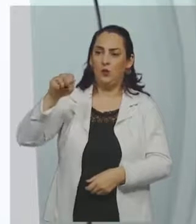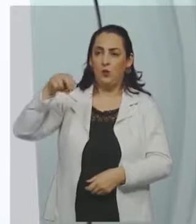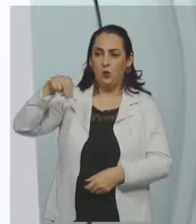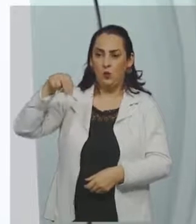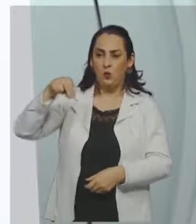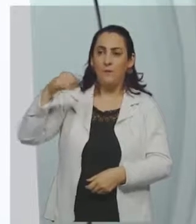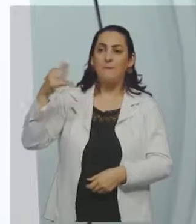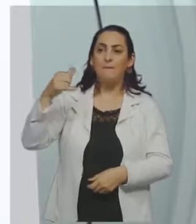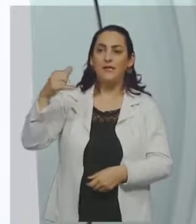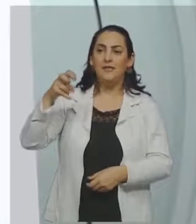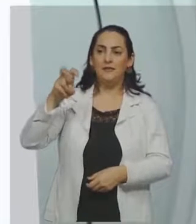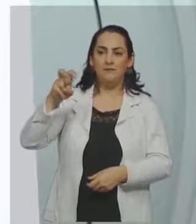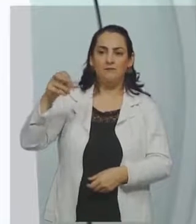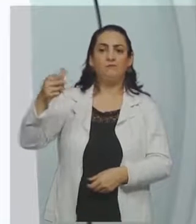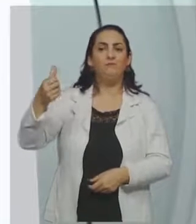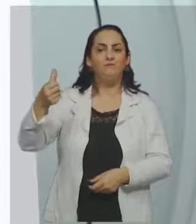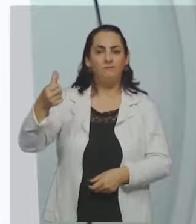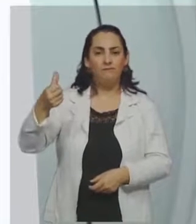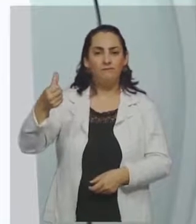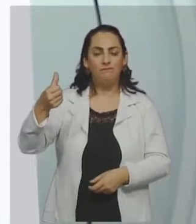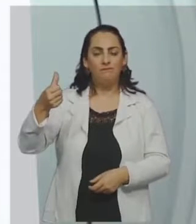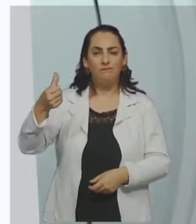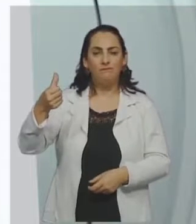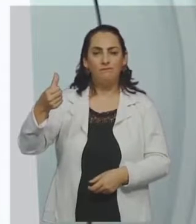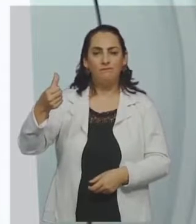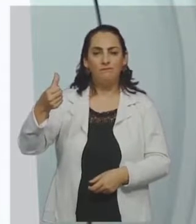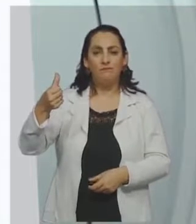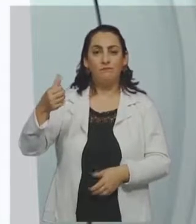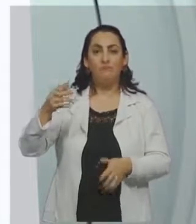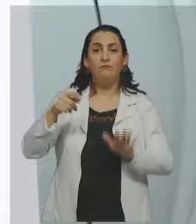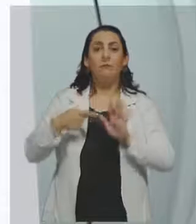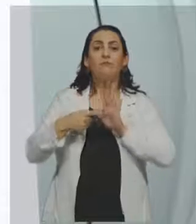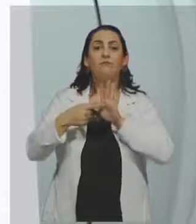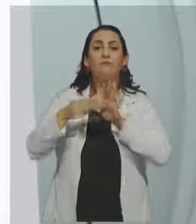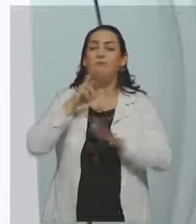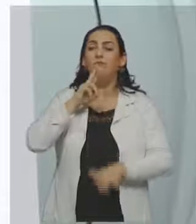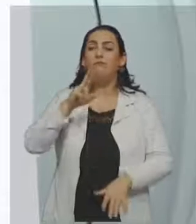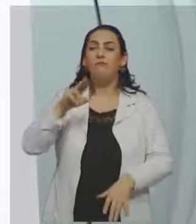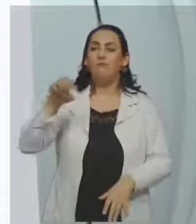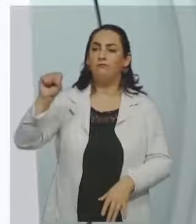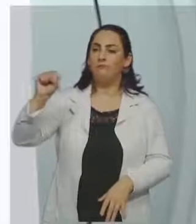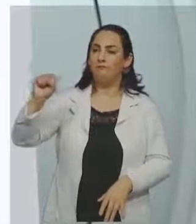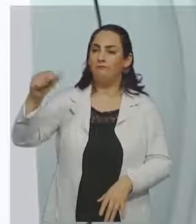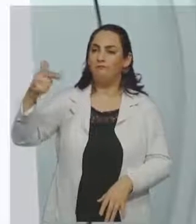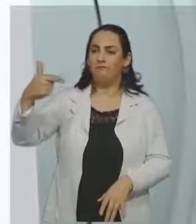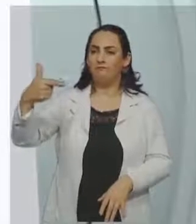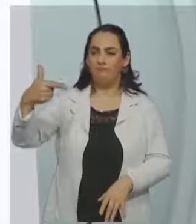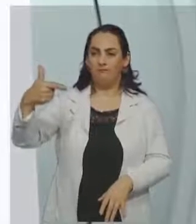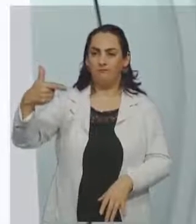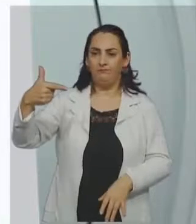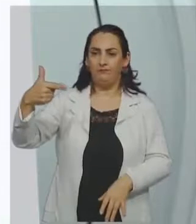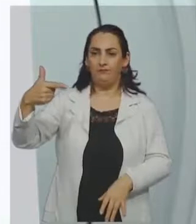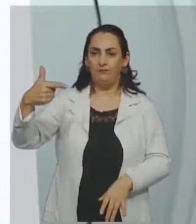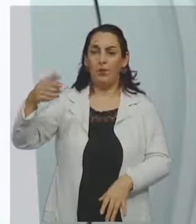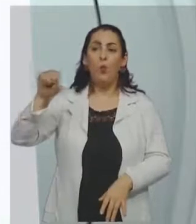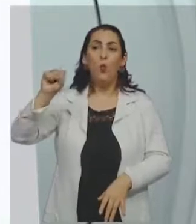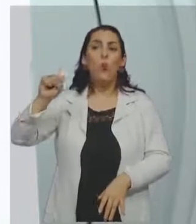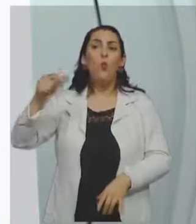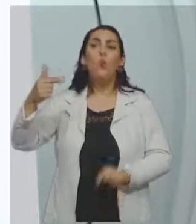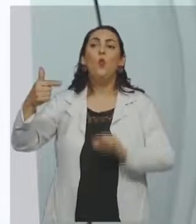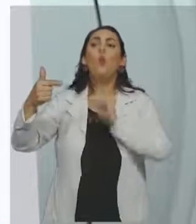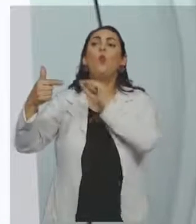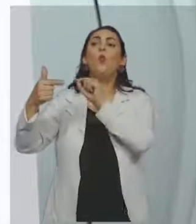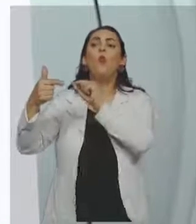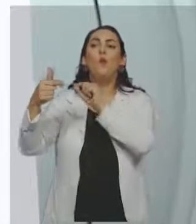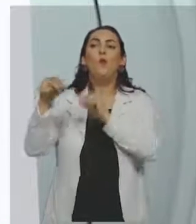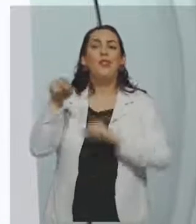menos 56. Isso daqui vai me dar 82. Então, 82 é o número de